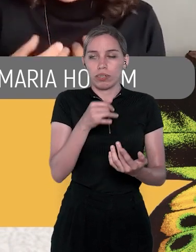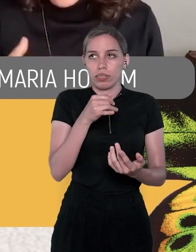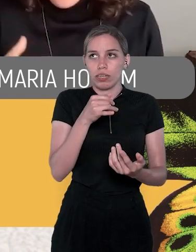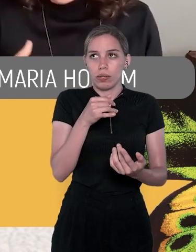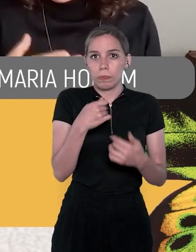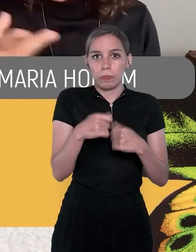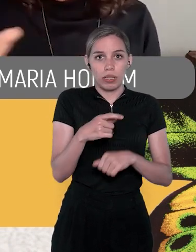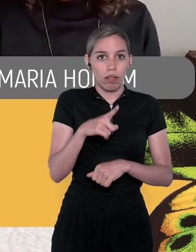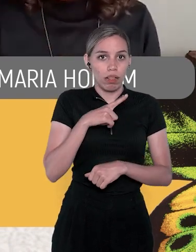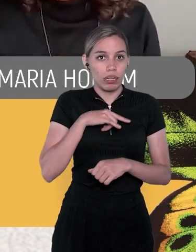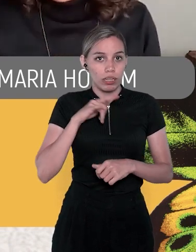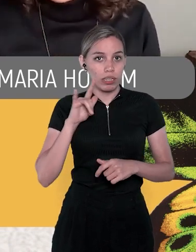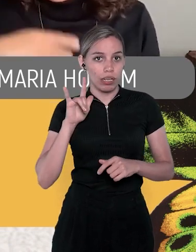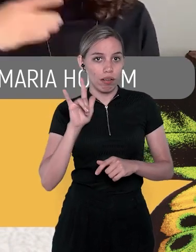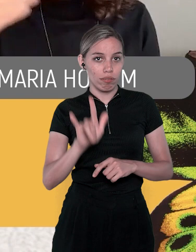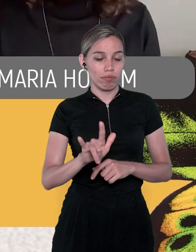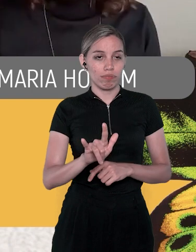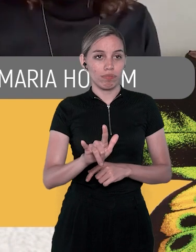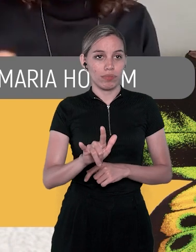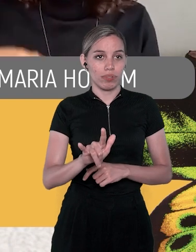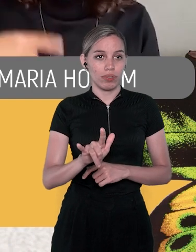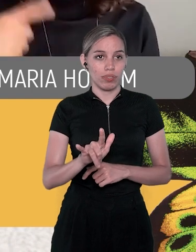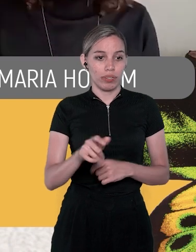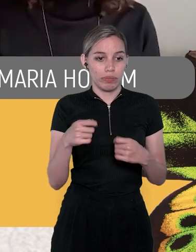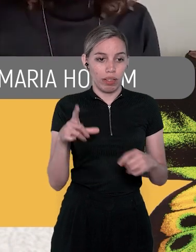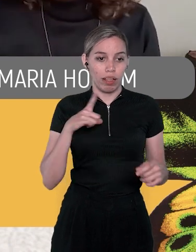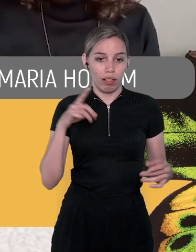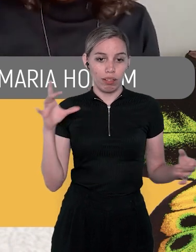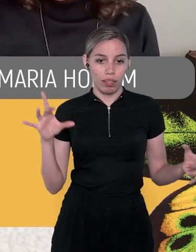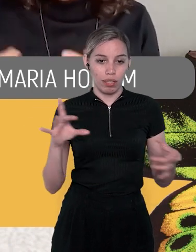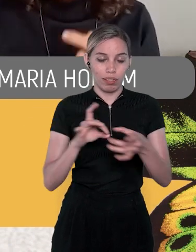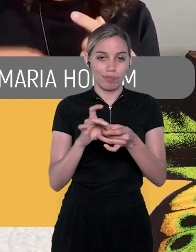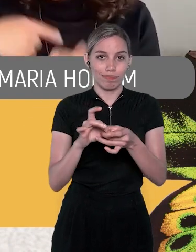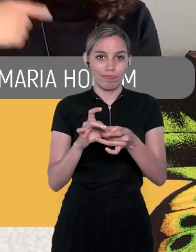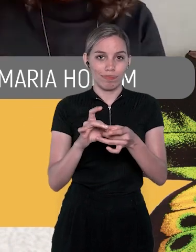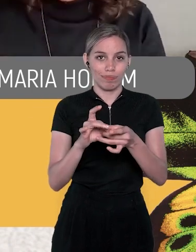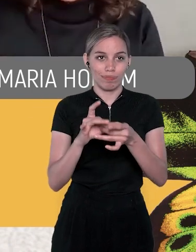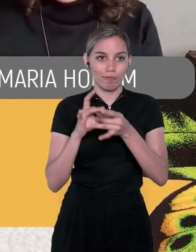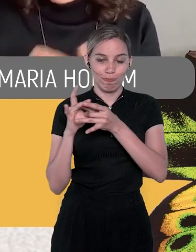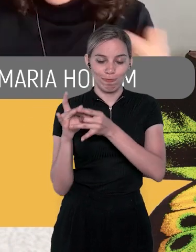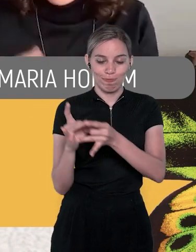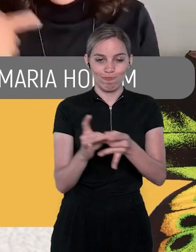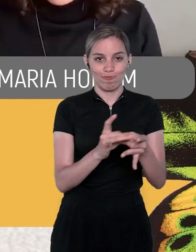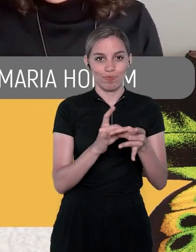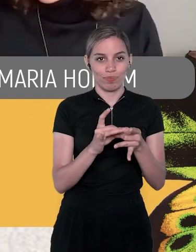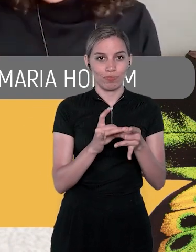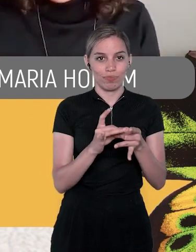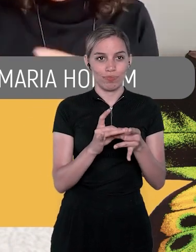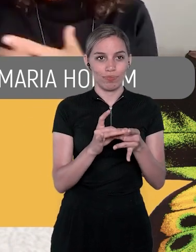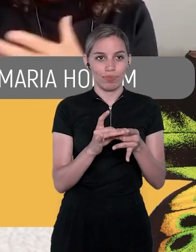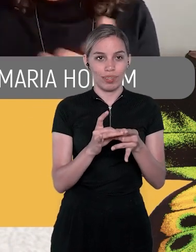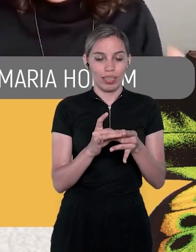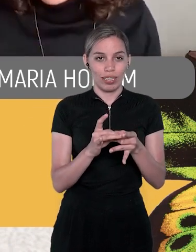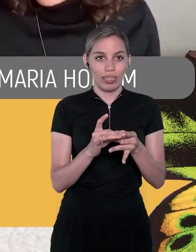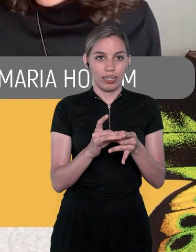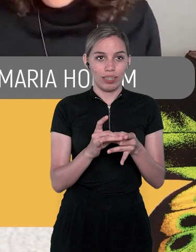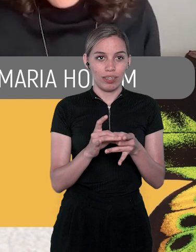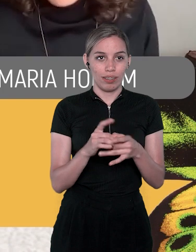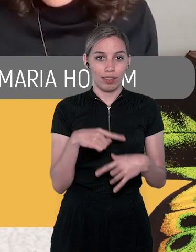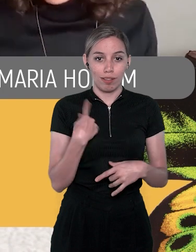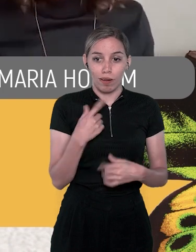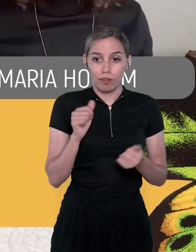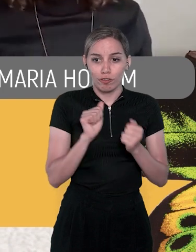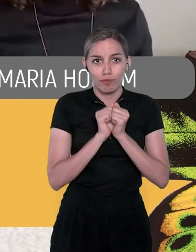eros, né? Amor é conexão, é ligação. Vamos fazer o fio, fazer a trama e